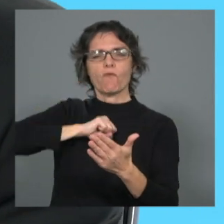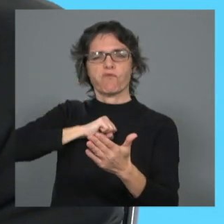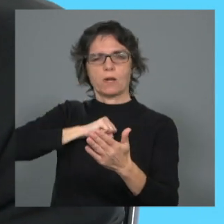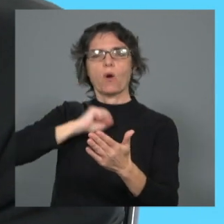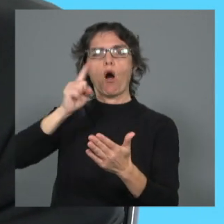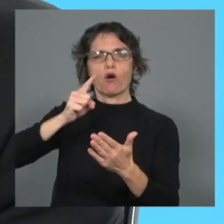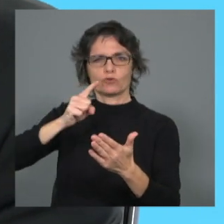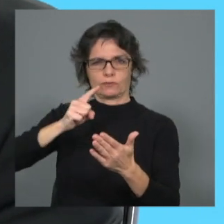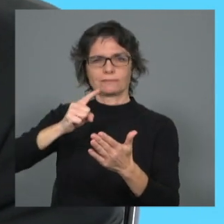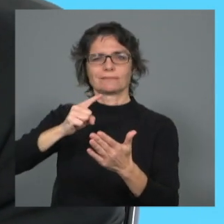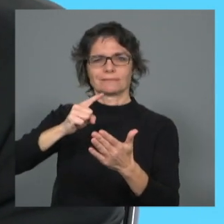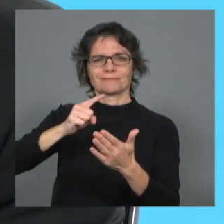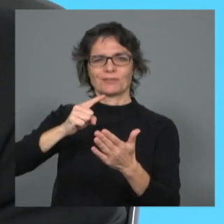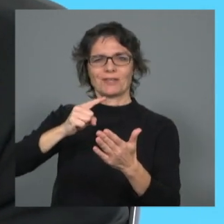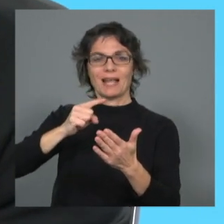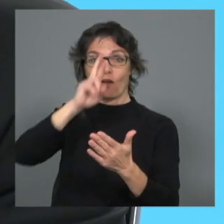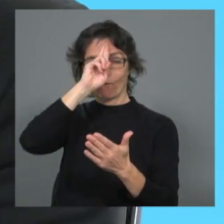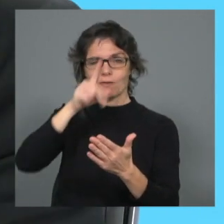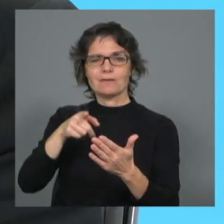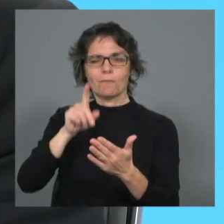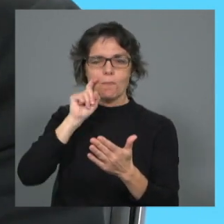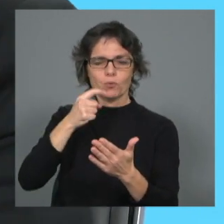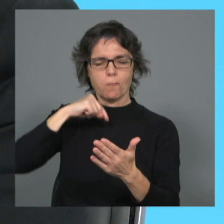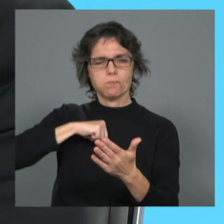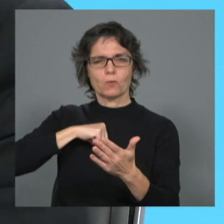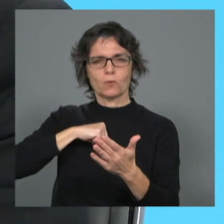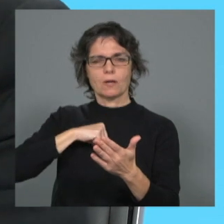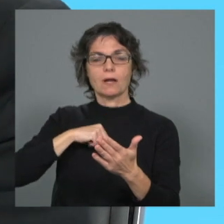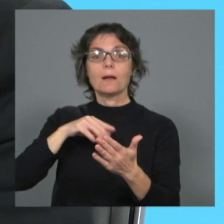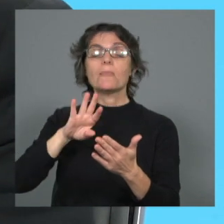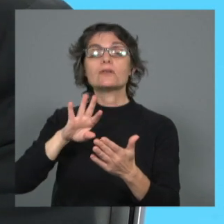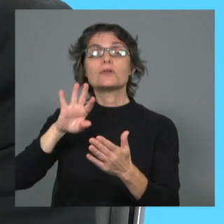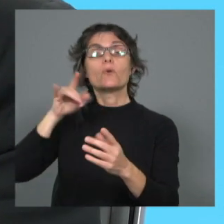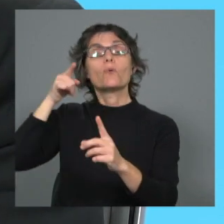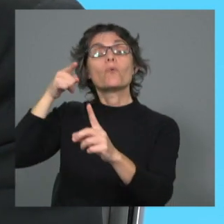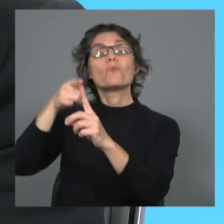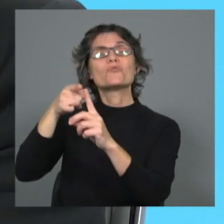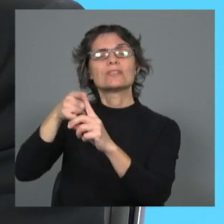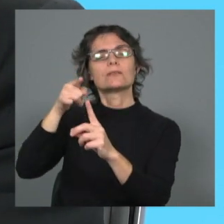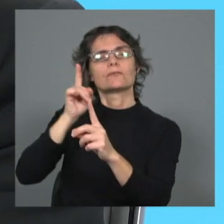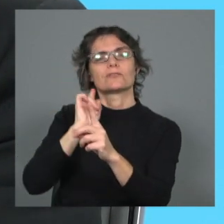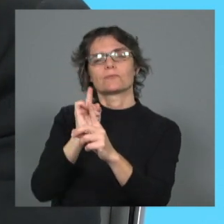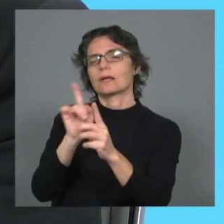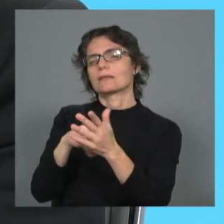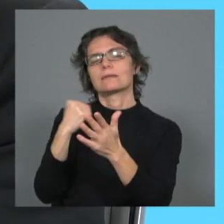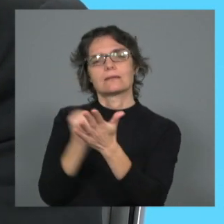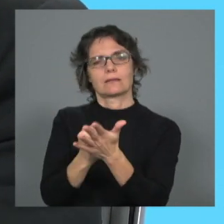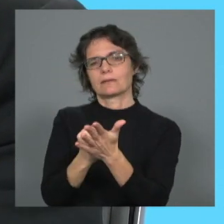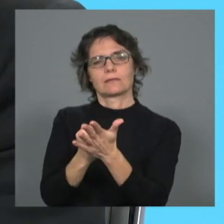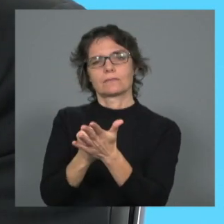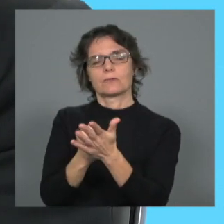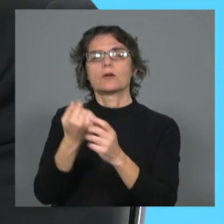professor Manuel Sérgio refere isso mesmo, mas essa transcendência deve ter um objetivo, deve ter É óbvio que nós superarmos